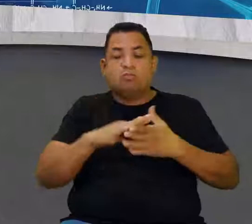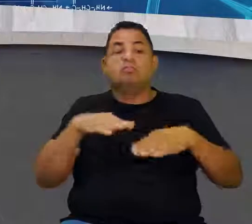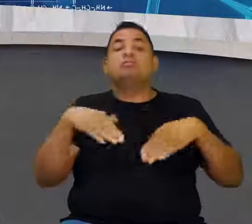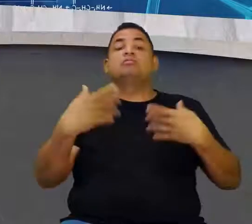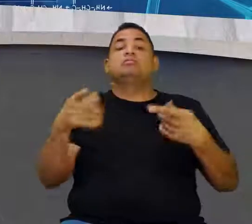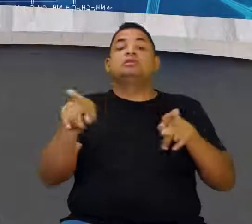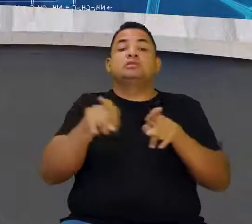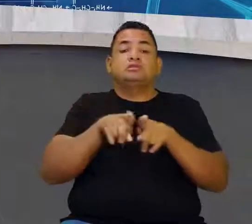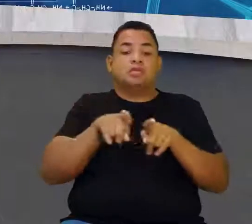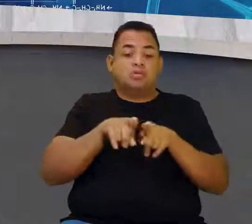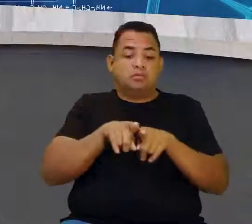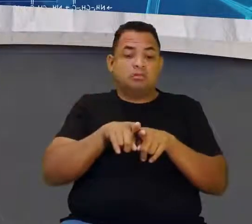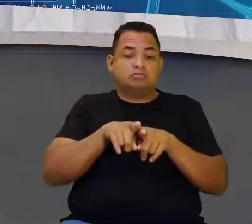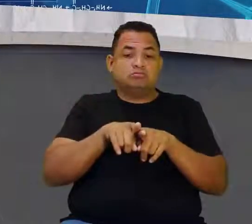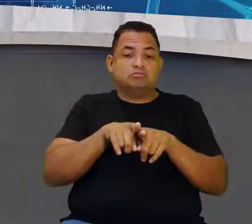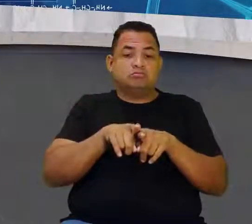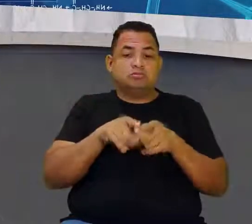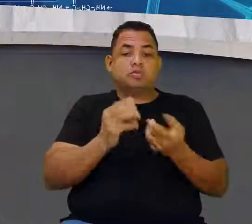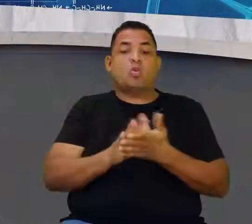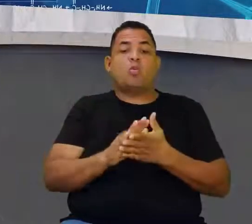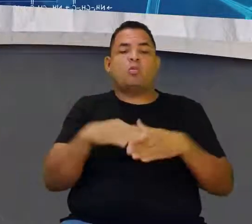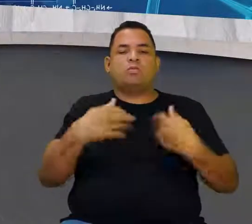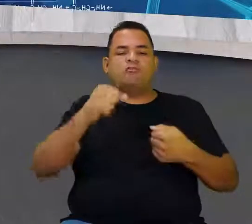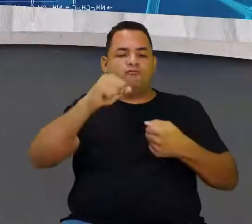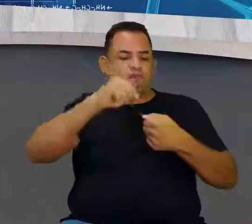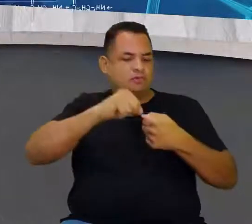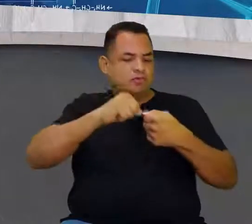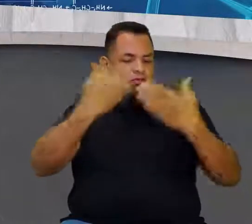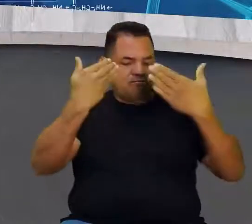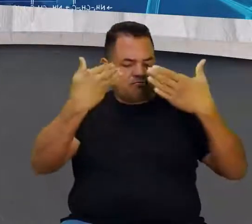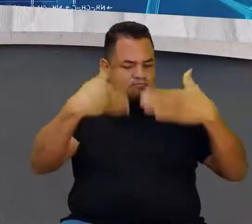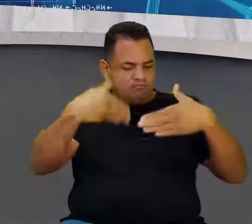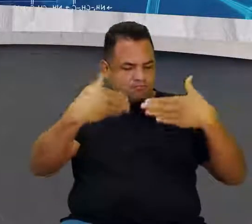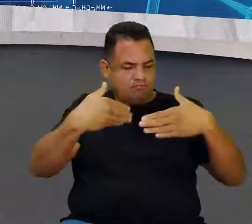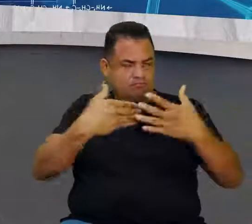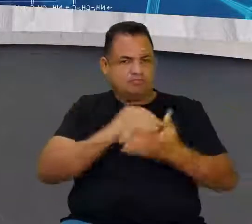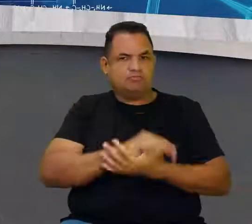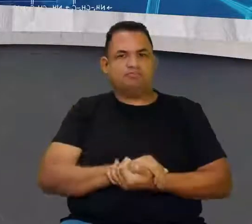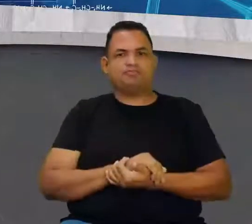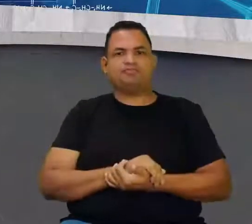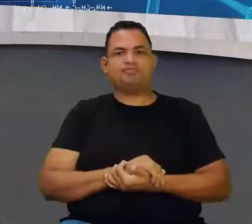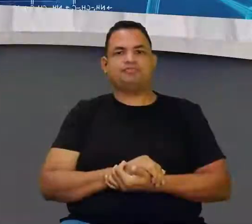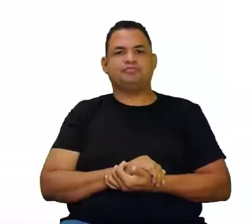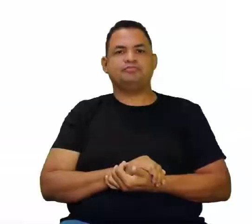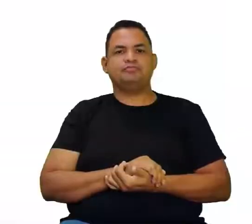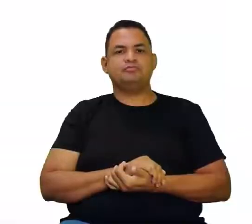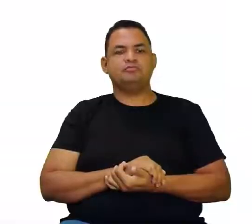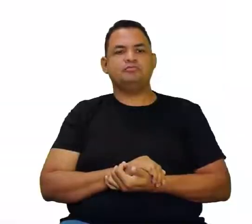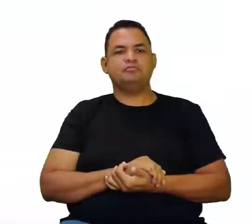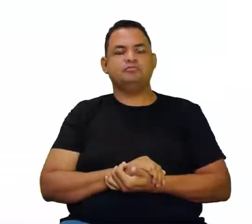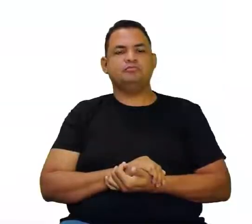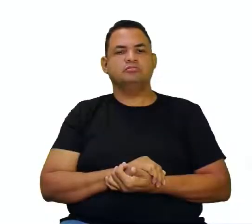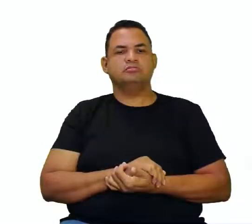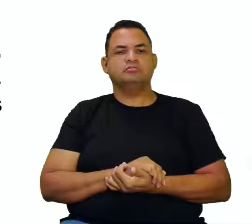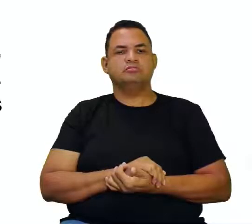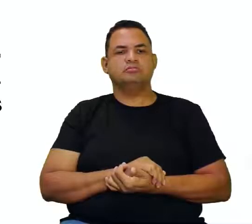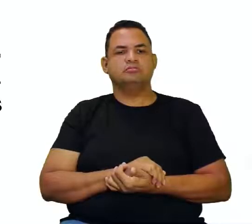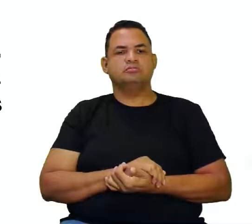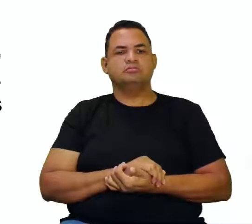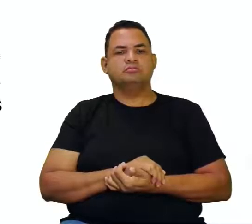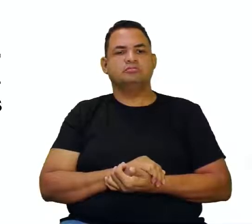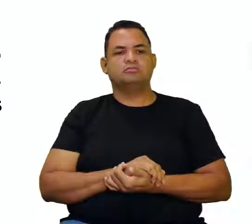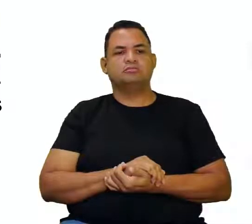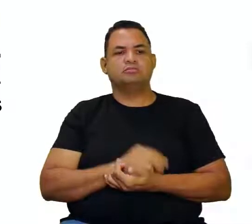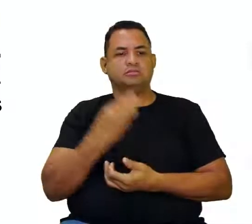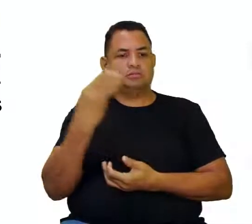quanto durante a realização da prova. Vamos lá que a gente tem mais dica para vocês.